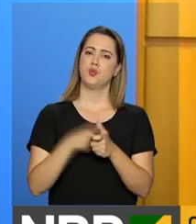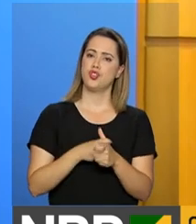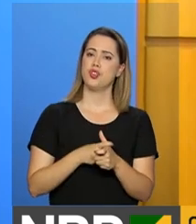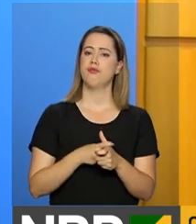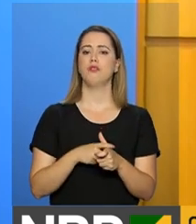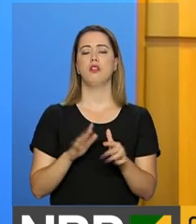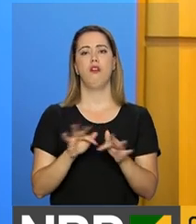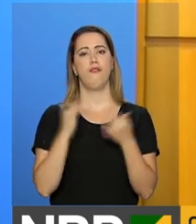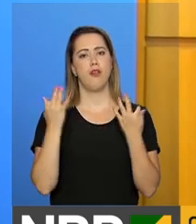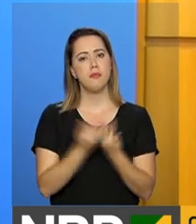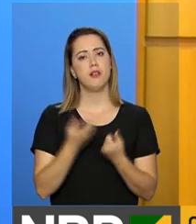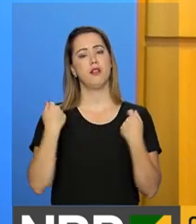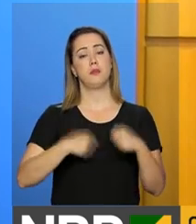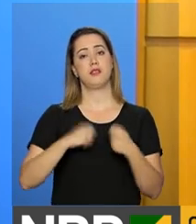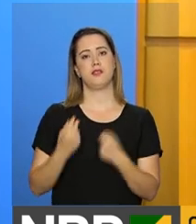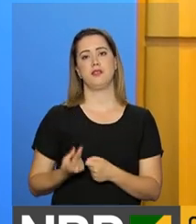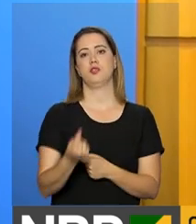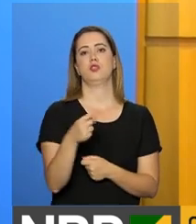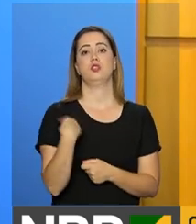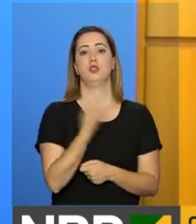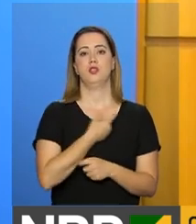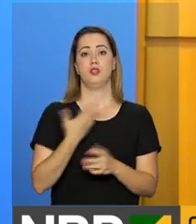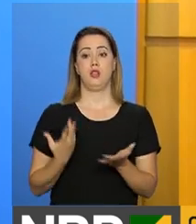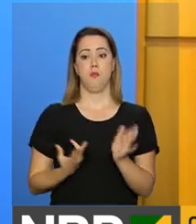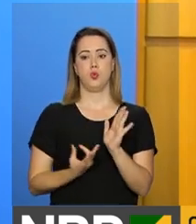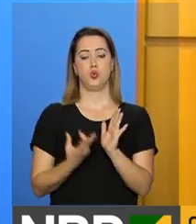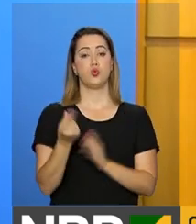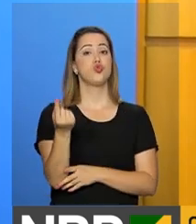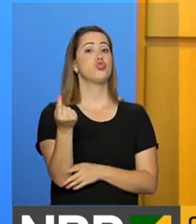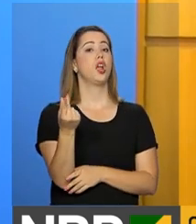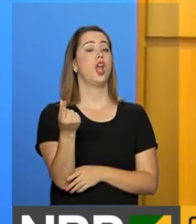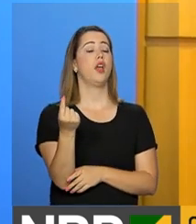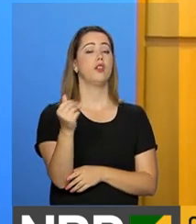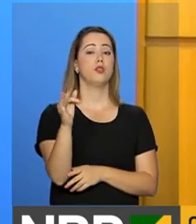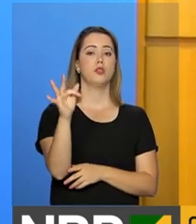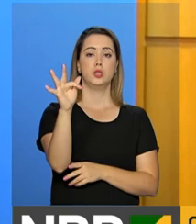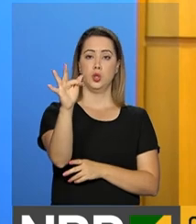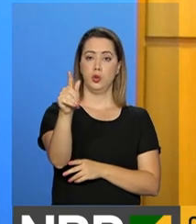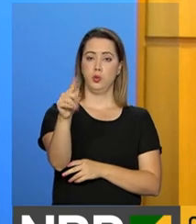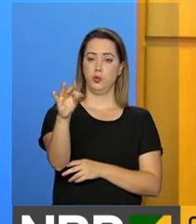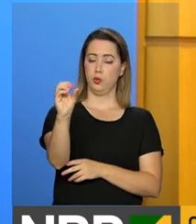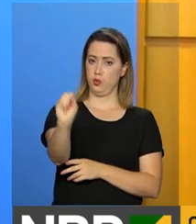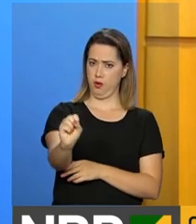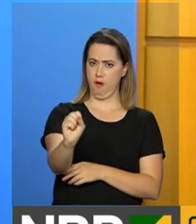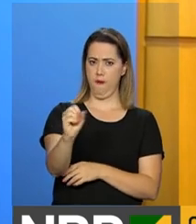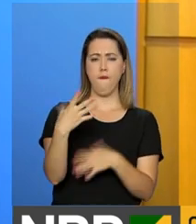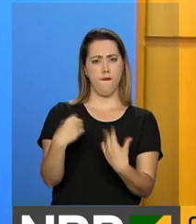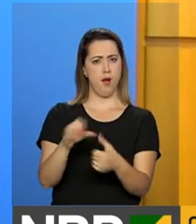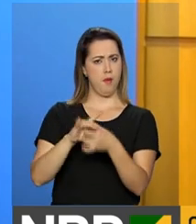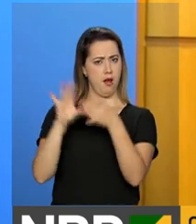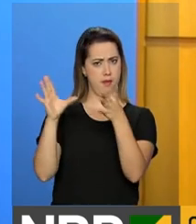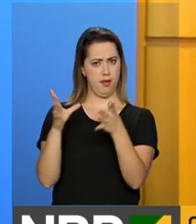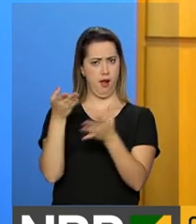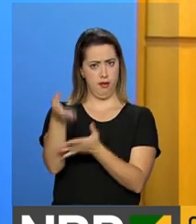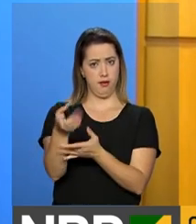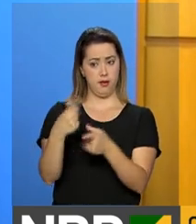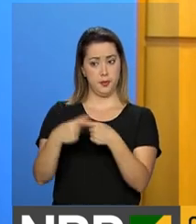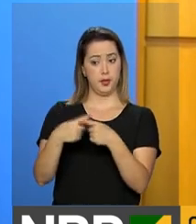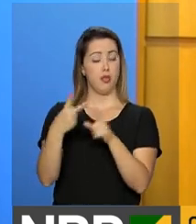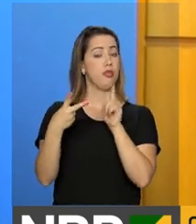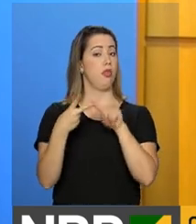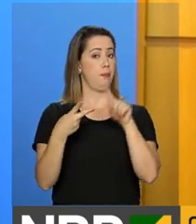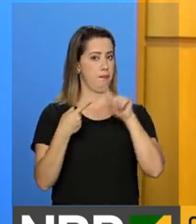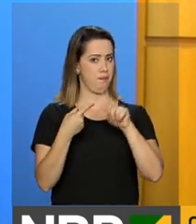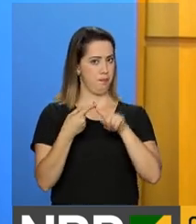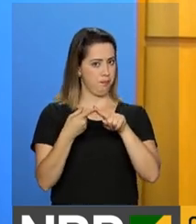família que precisa de um dinheiro, e nós temos as contas inativas do Fundo de Garantia, vamos liberar essas contas, porque ela produz dois efeitos.